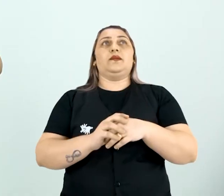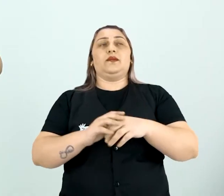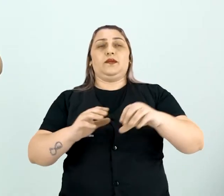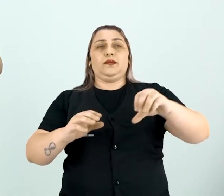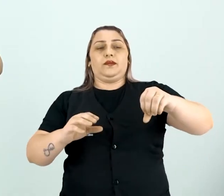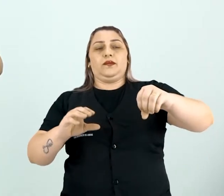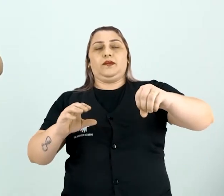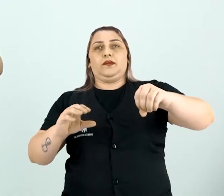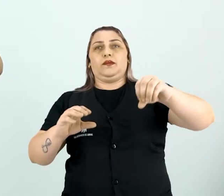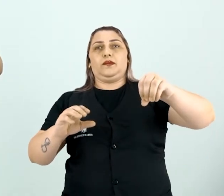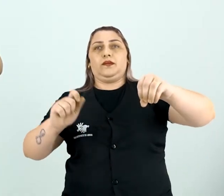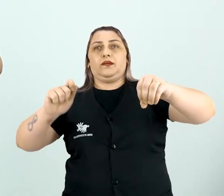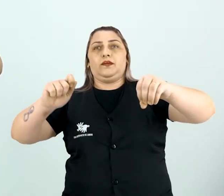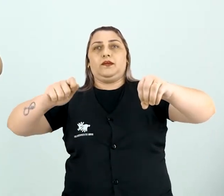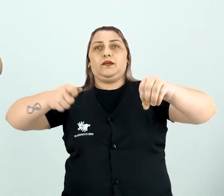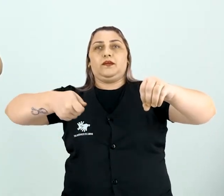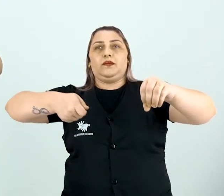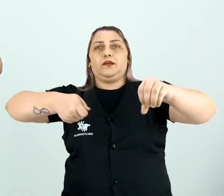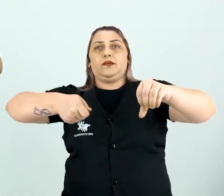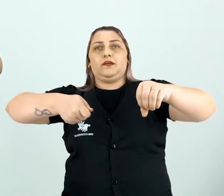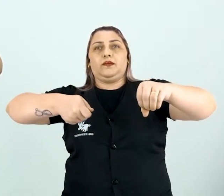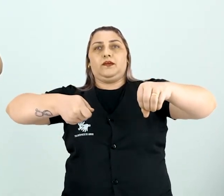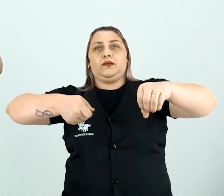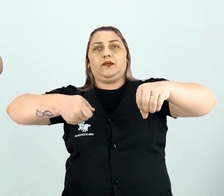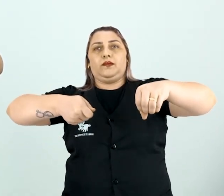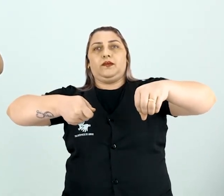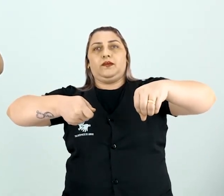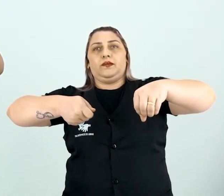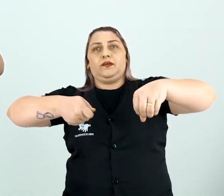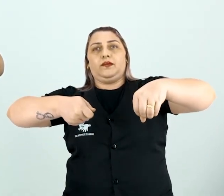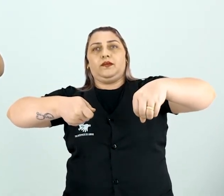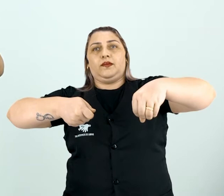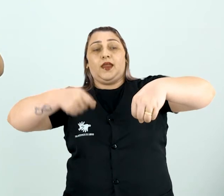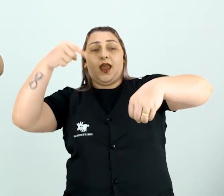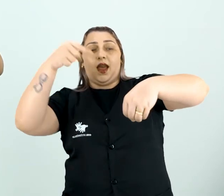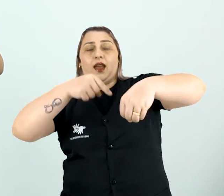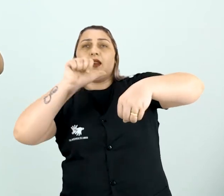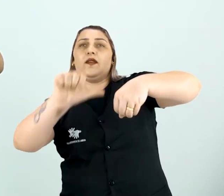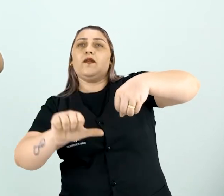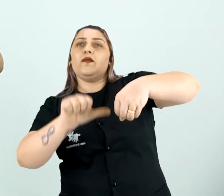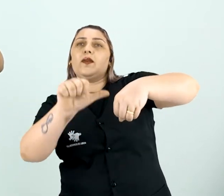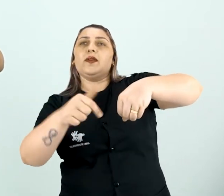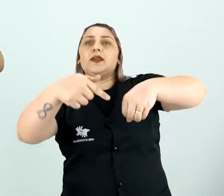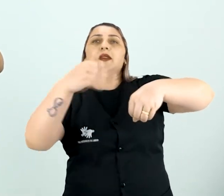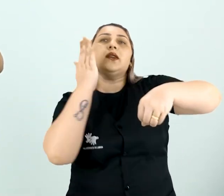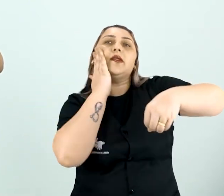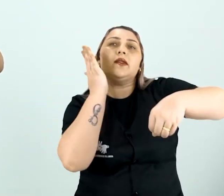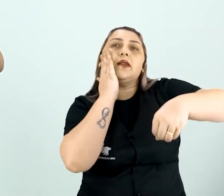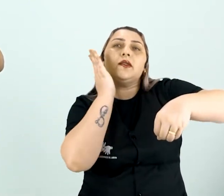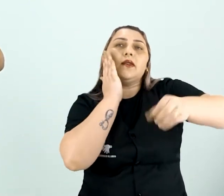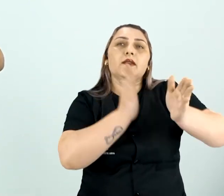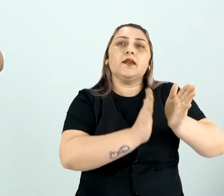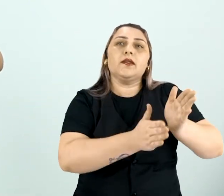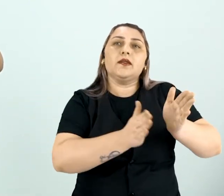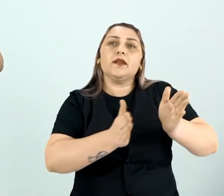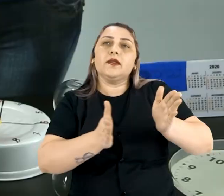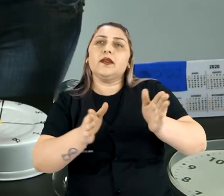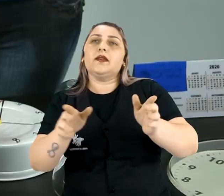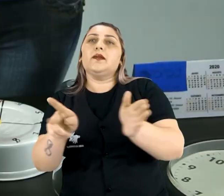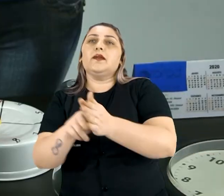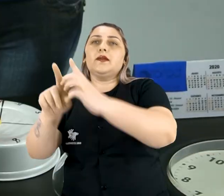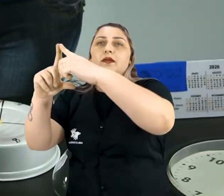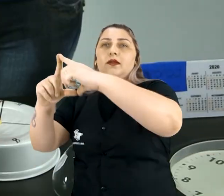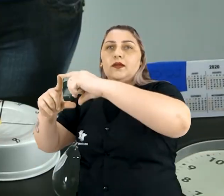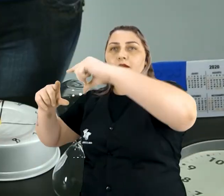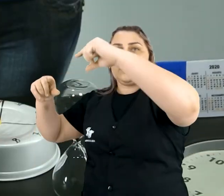medida em que ela vai se movimentando, ela vai mudando. Tem dia que ela dá para ver a Lua todinha, ela tá cheia, tá linda a Lua. Ora não dá mais